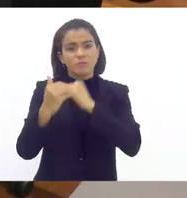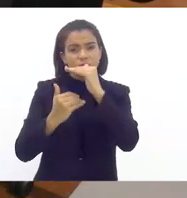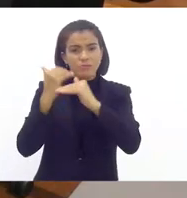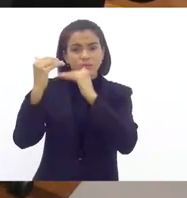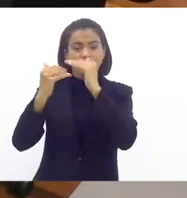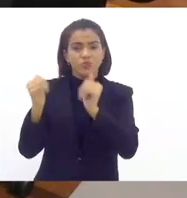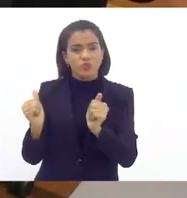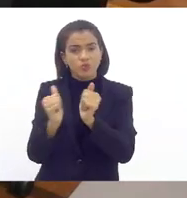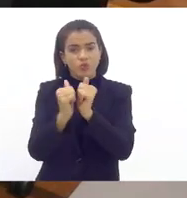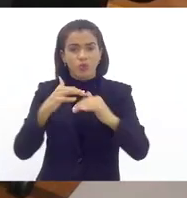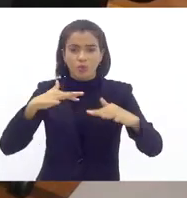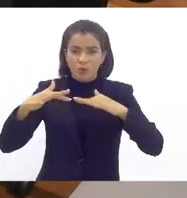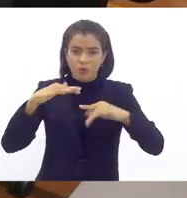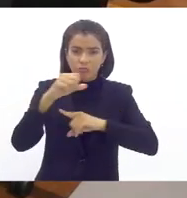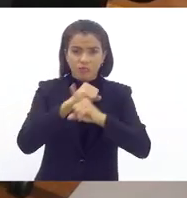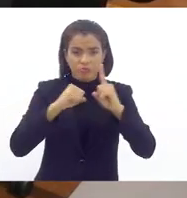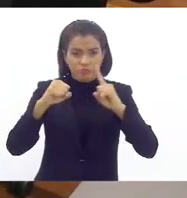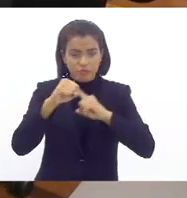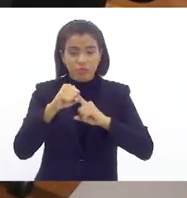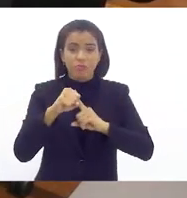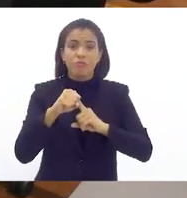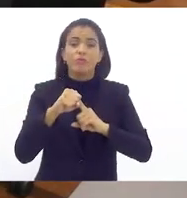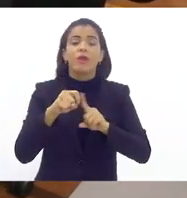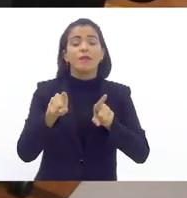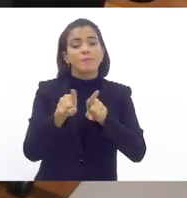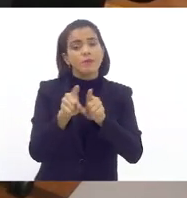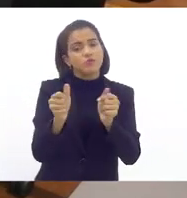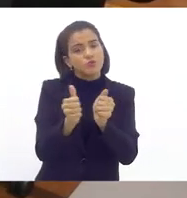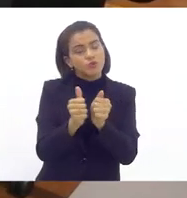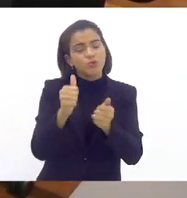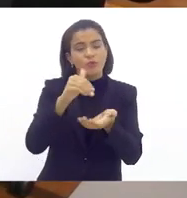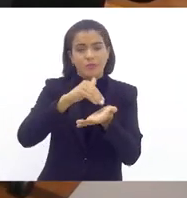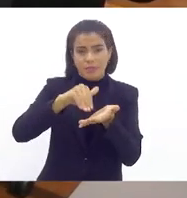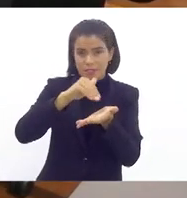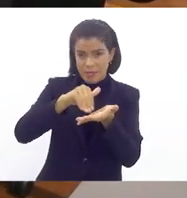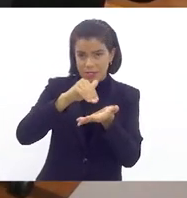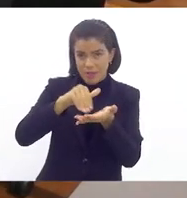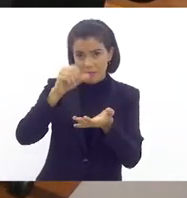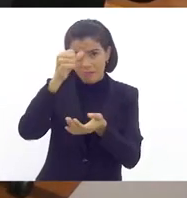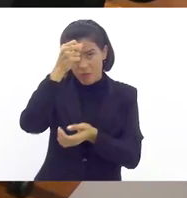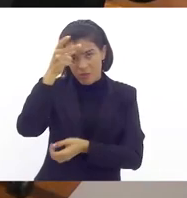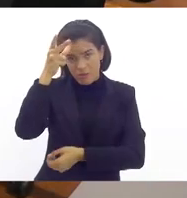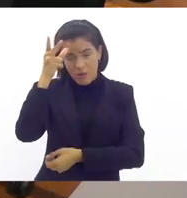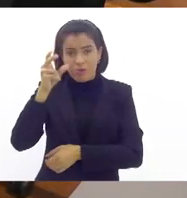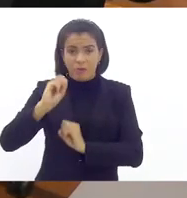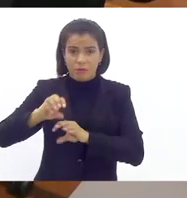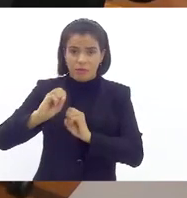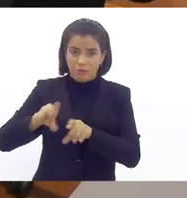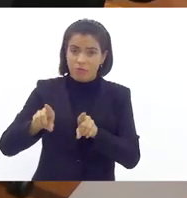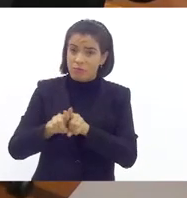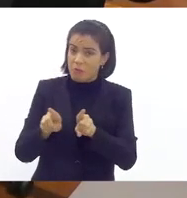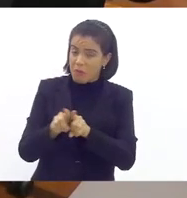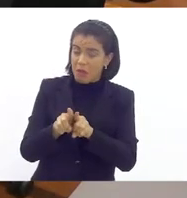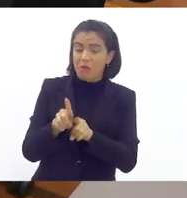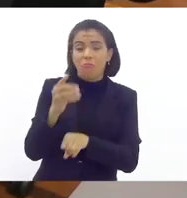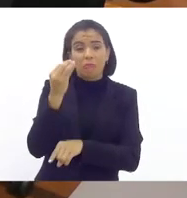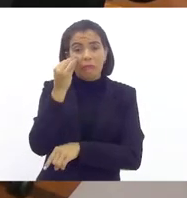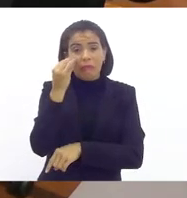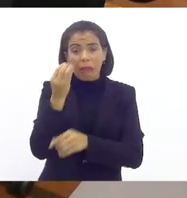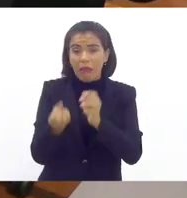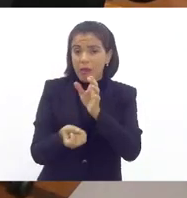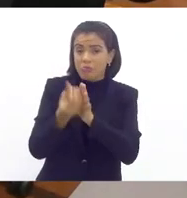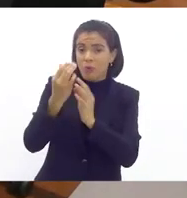junto com os movimentos sociais lá e, se possível, com a Secretaria Municipal de Educação e com a Câmara Municipal tentar construir uma audiência